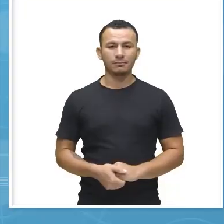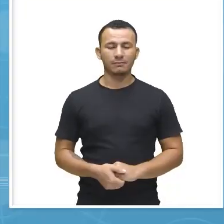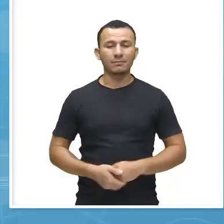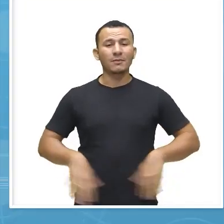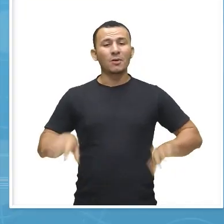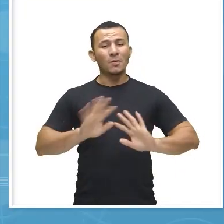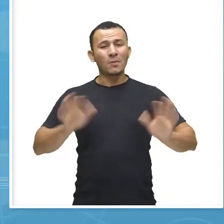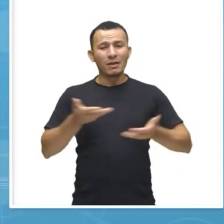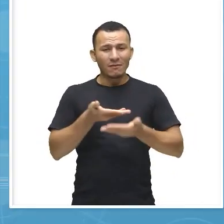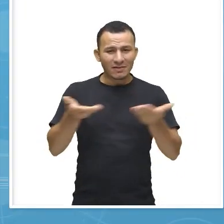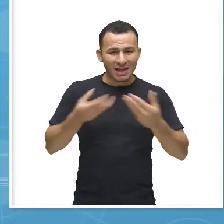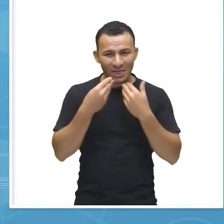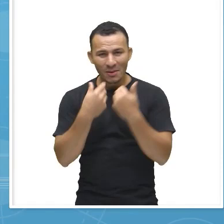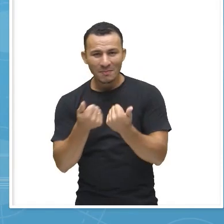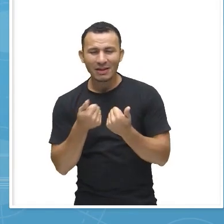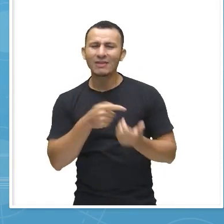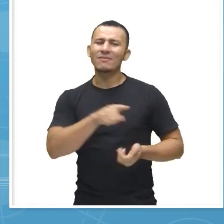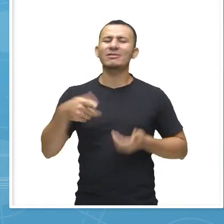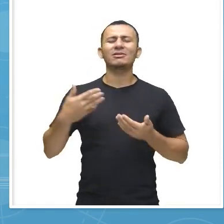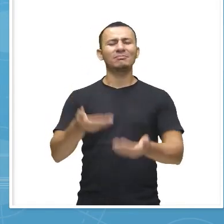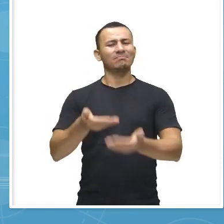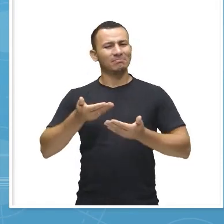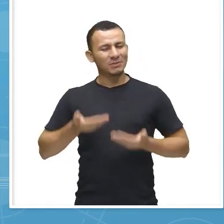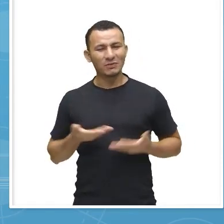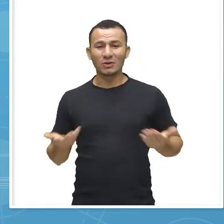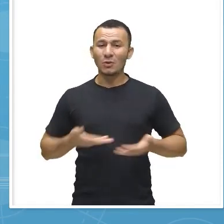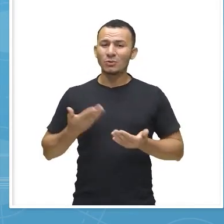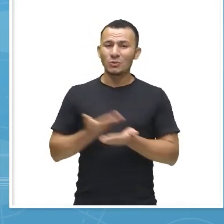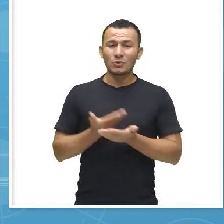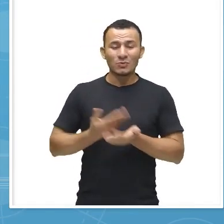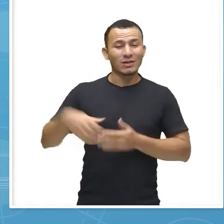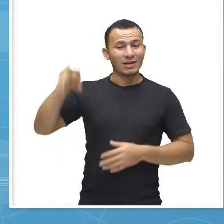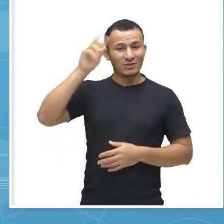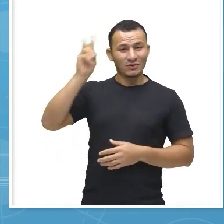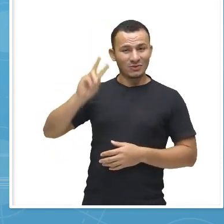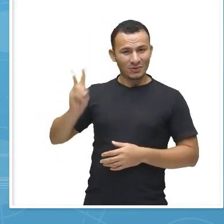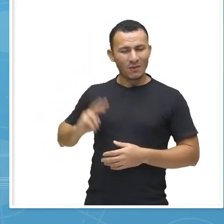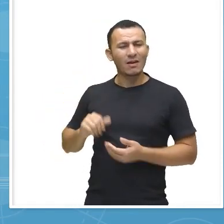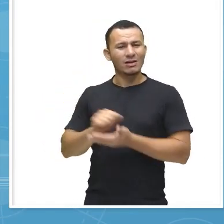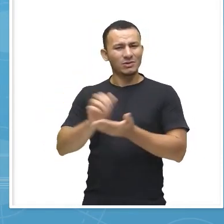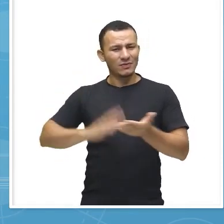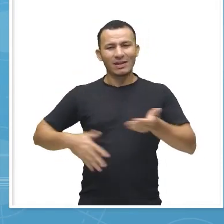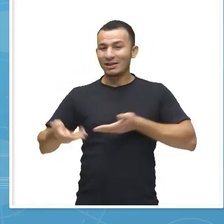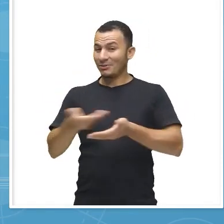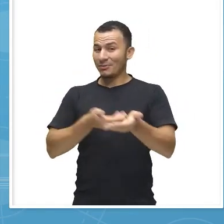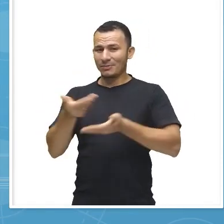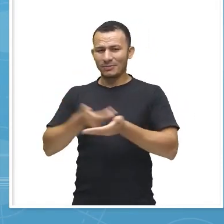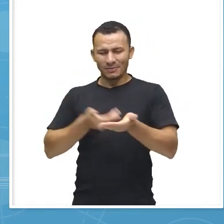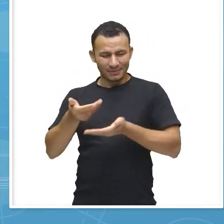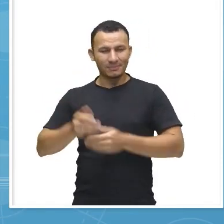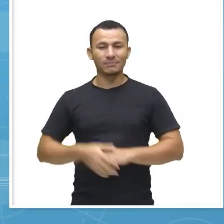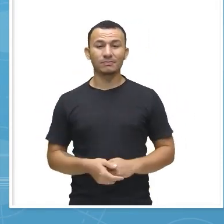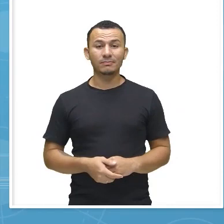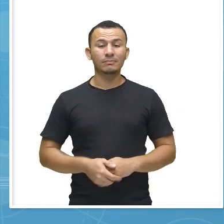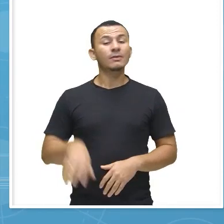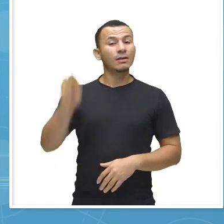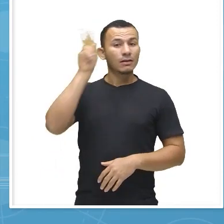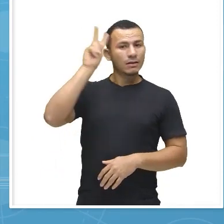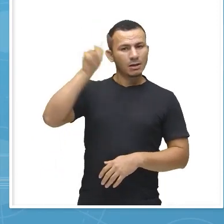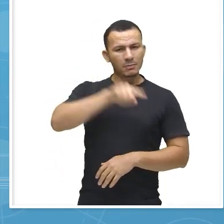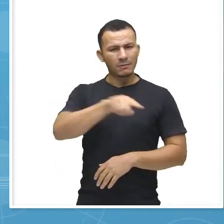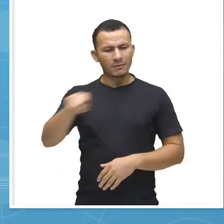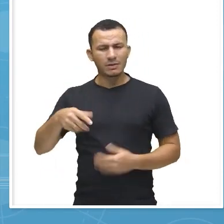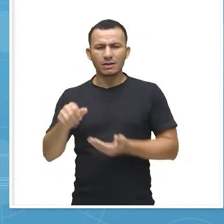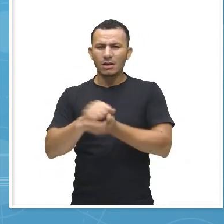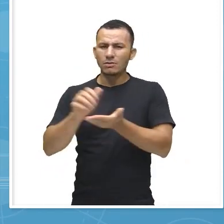Olá, gente, tudo bom? Bem-vindos a mais uma aula de história hoje com a nossa atividade interativa, não é mesmo? Lembrando, gente, que